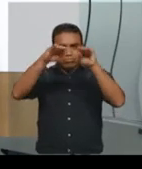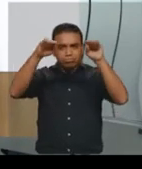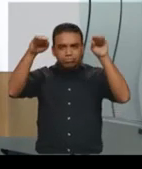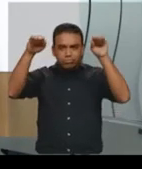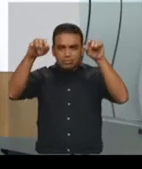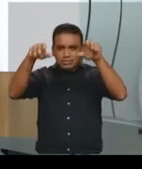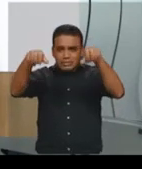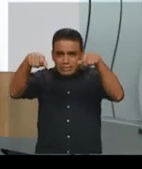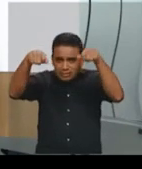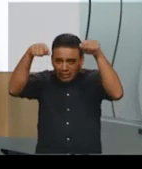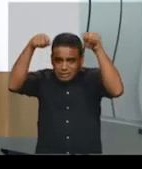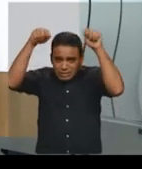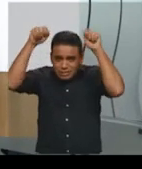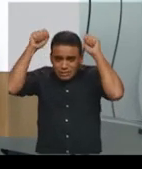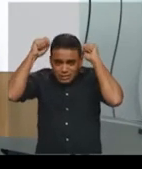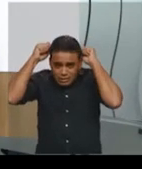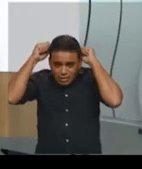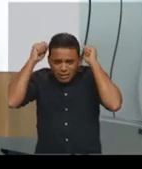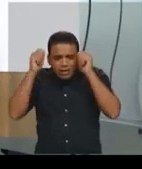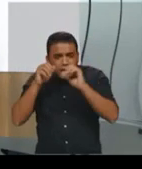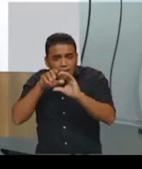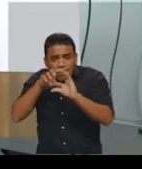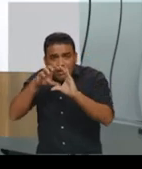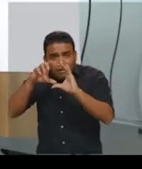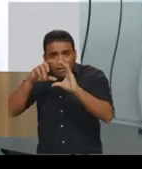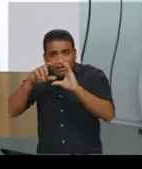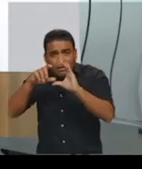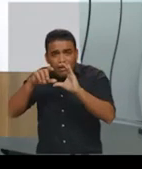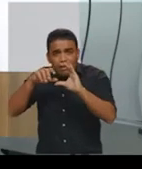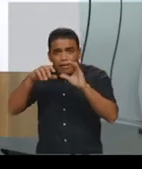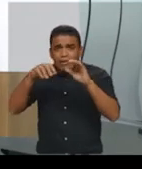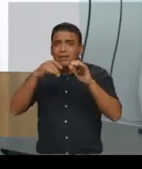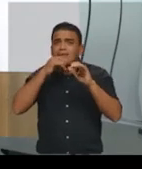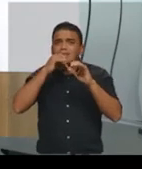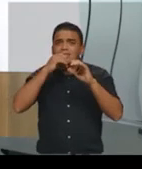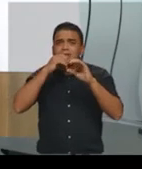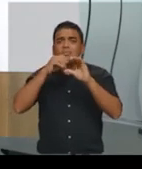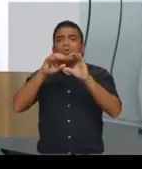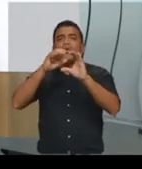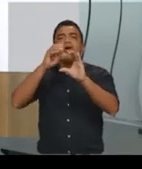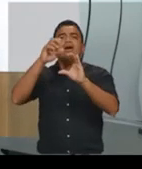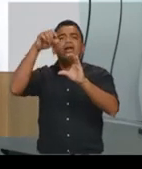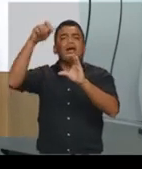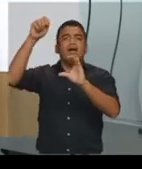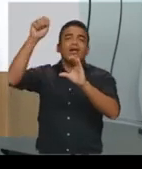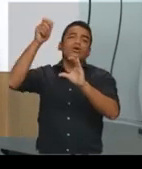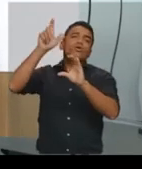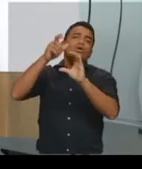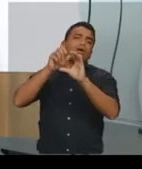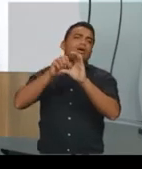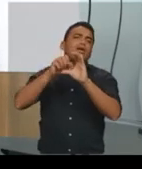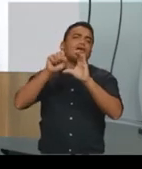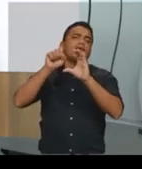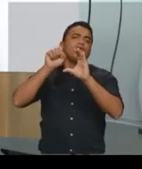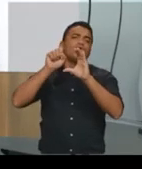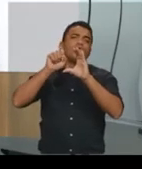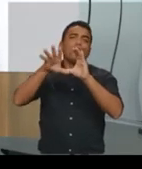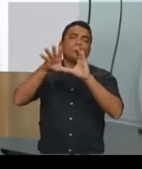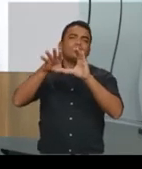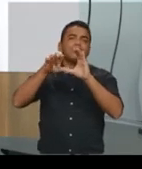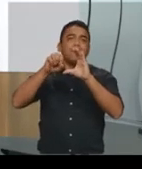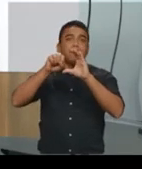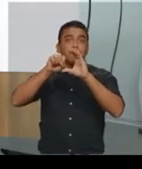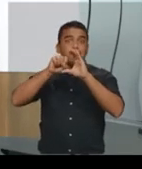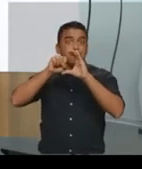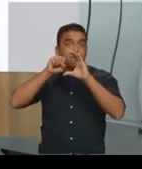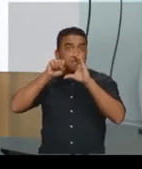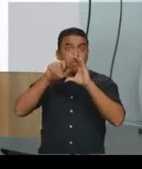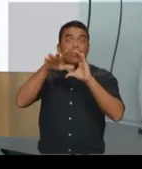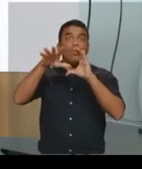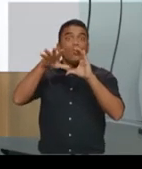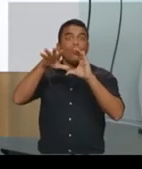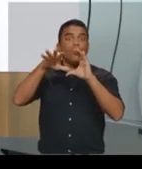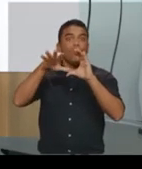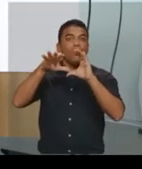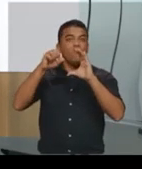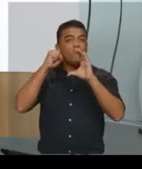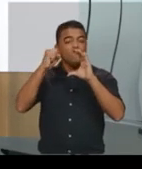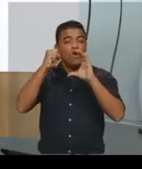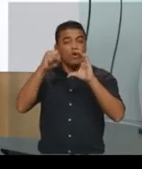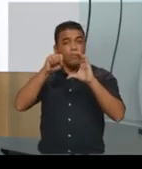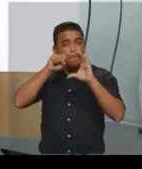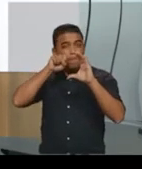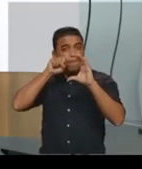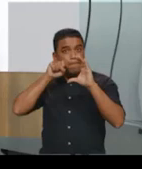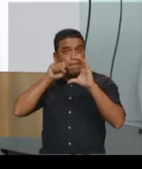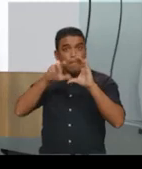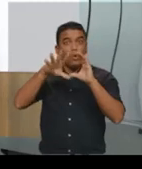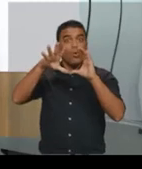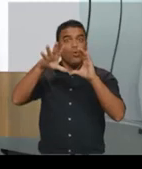que eles usavam para tirar a foto, e normalmente eles levantavam uma lâmpada onde eles queimavam, né? A lâmpada parece que dava uma luz bem forte,